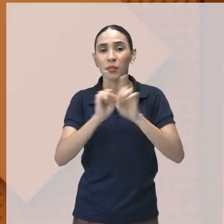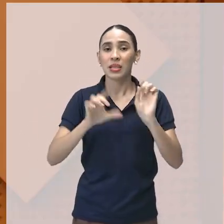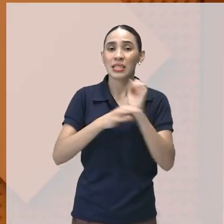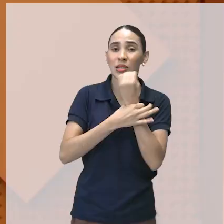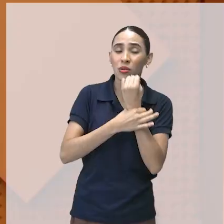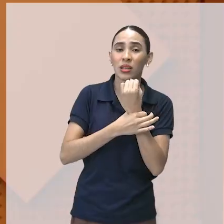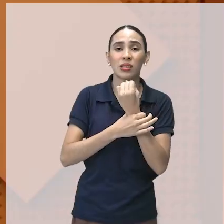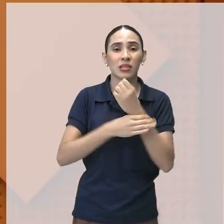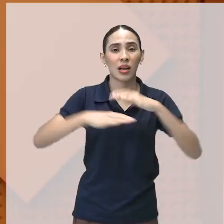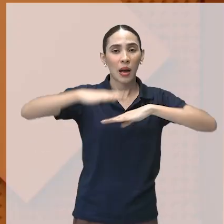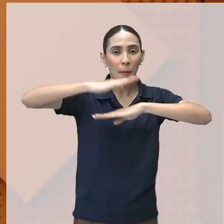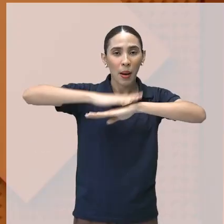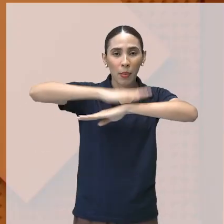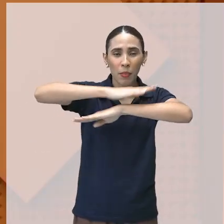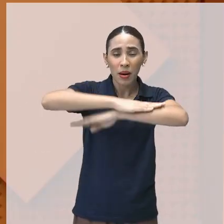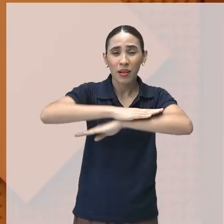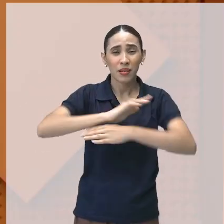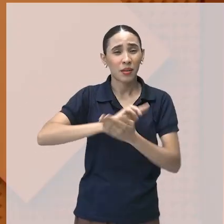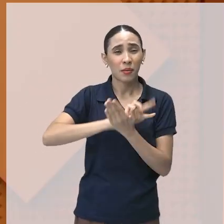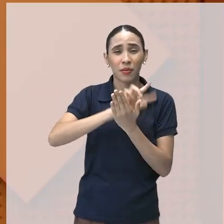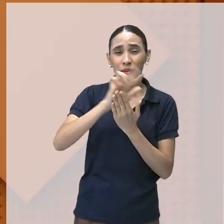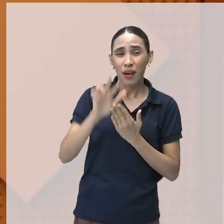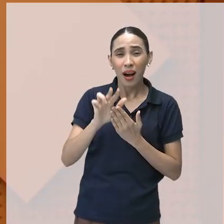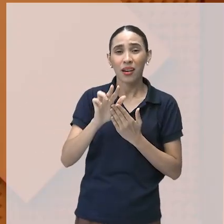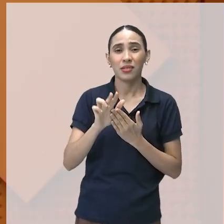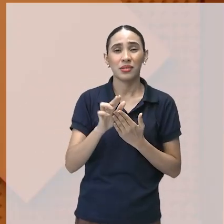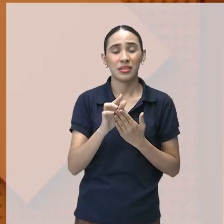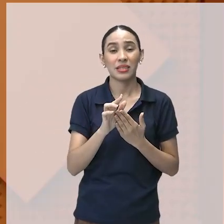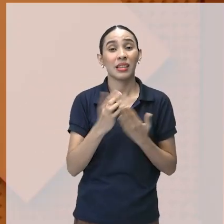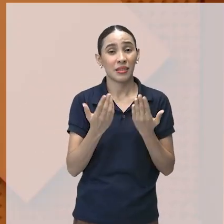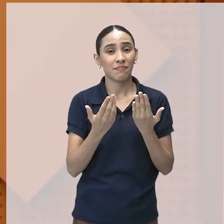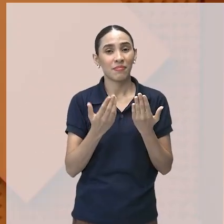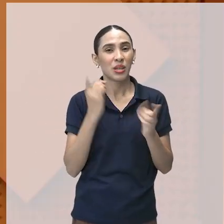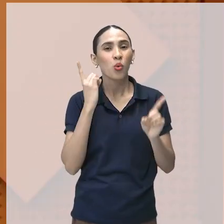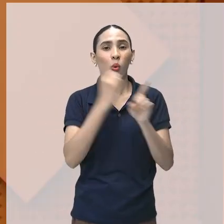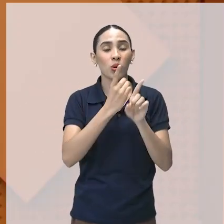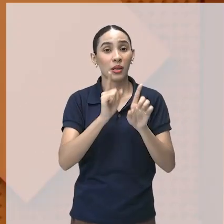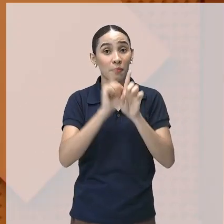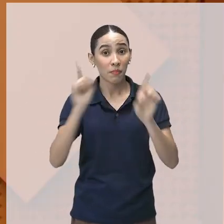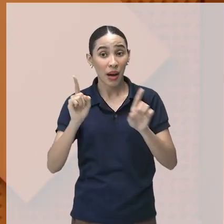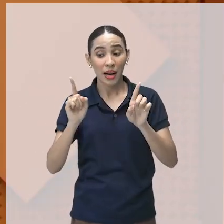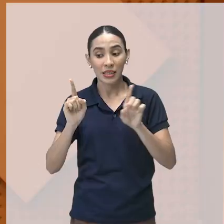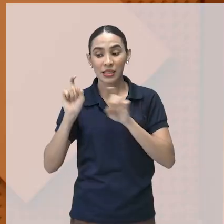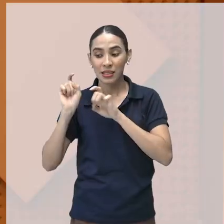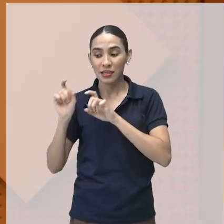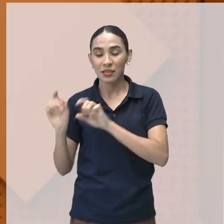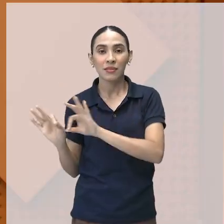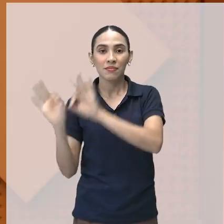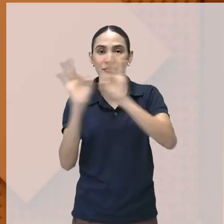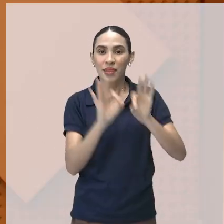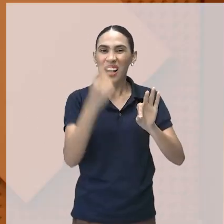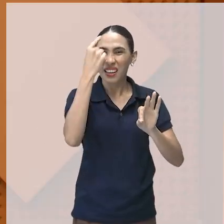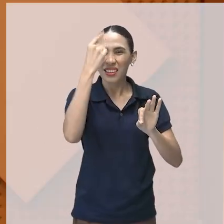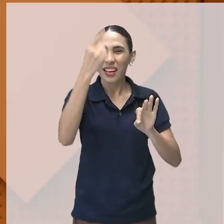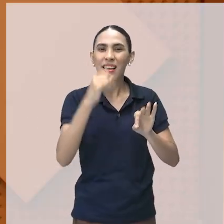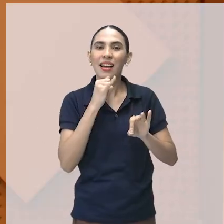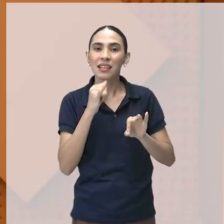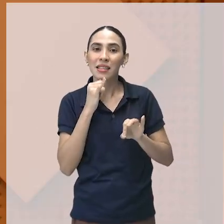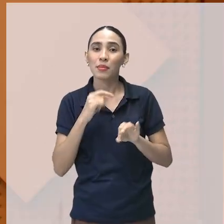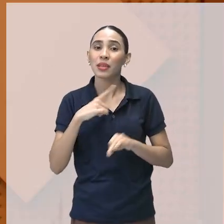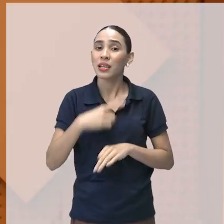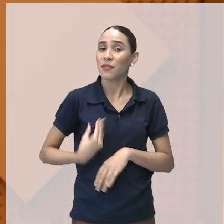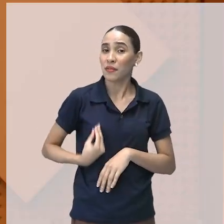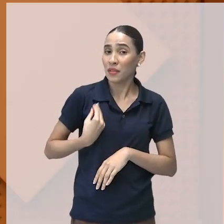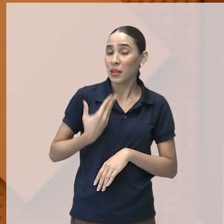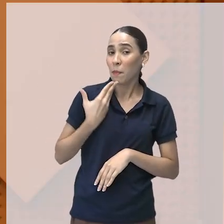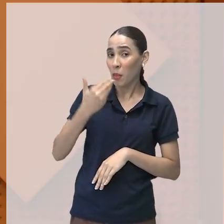Segurança, pavimentação asfáltica, enfim. Ele se depara com essa realidade na cidade. Mas quando ele sai do campo, ele sai com essa ideia de ter uma vida melhor